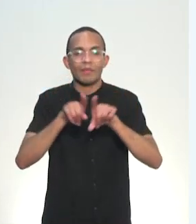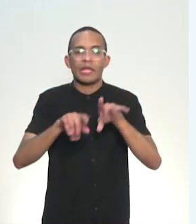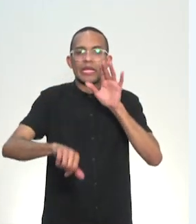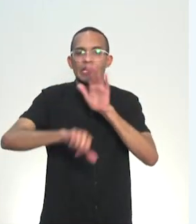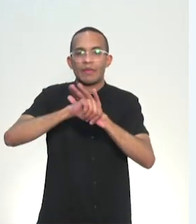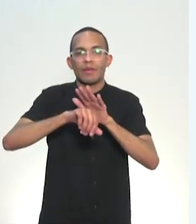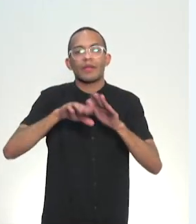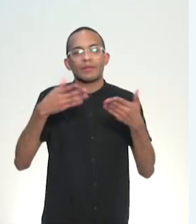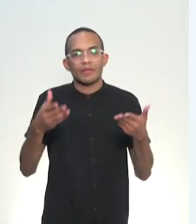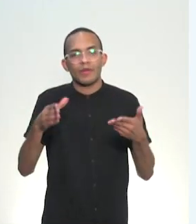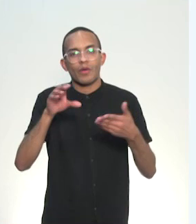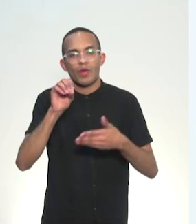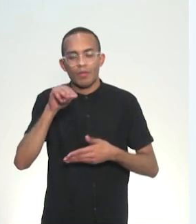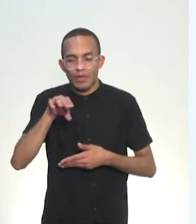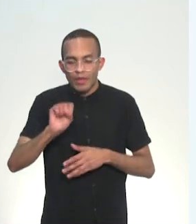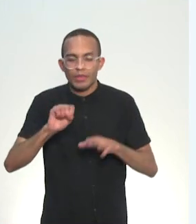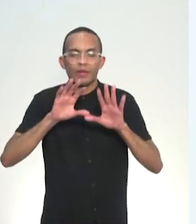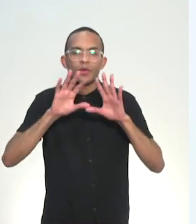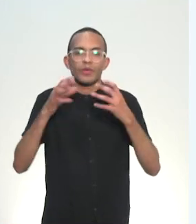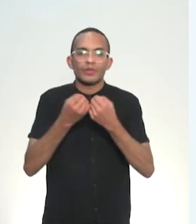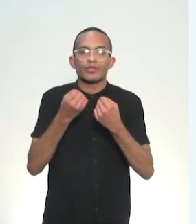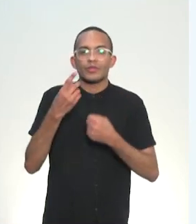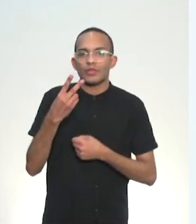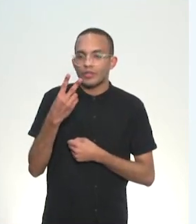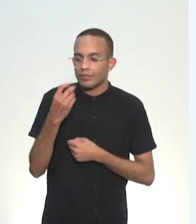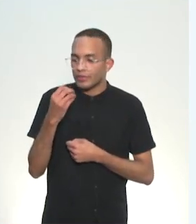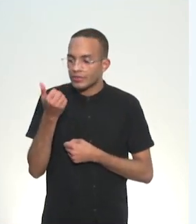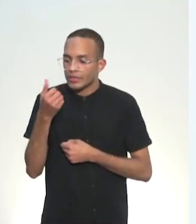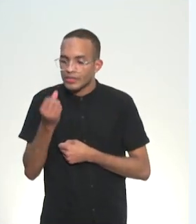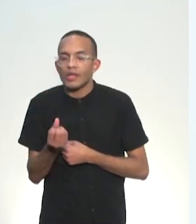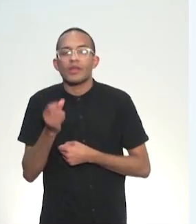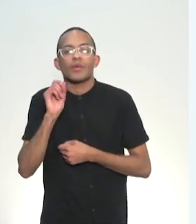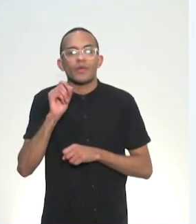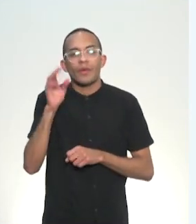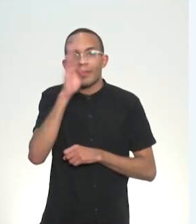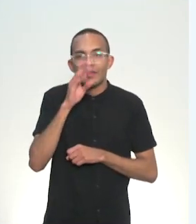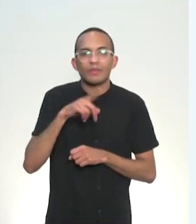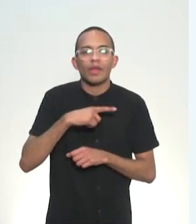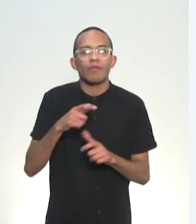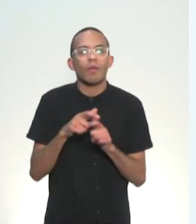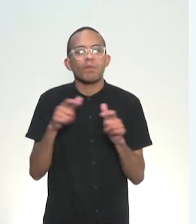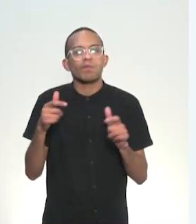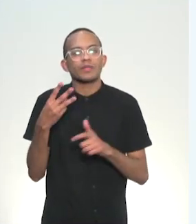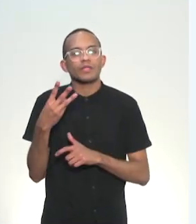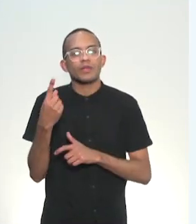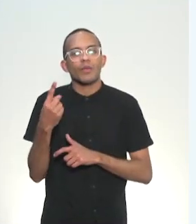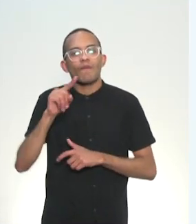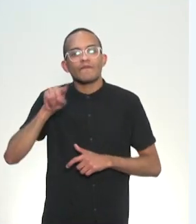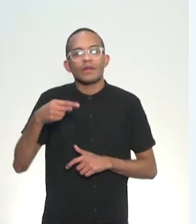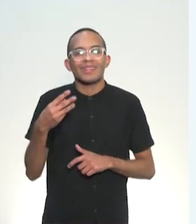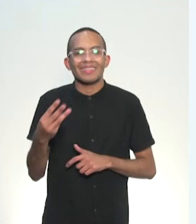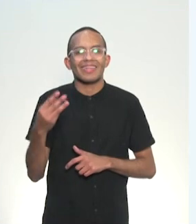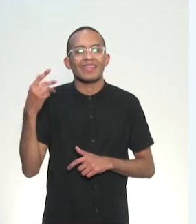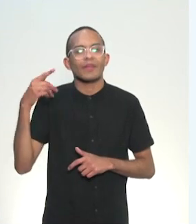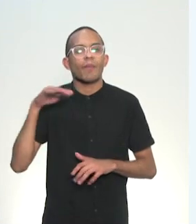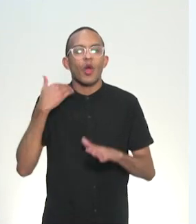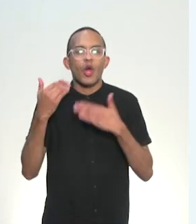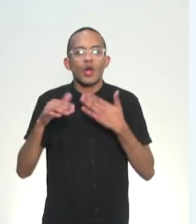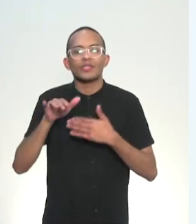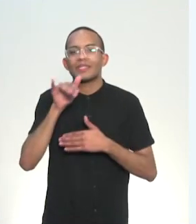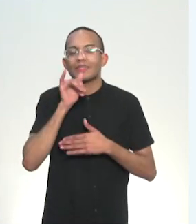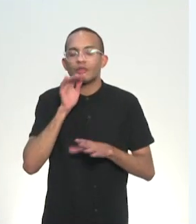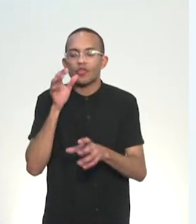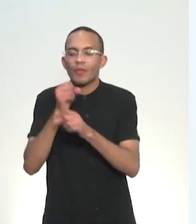com a Organização Mundial da Saúde, em 2016 o Brasil teve a altíssima taxa de 31,3 homicídios para